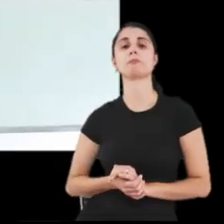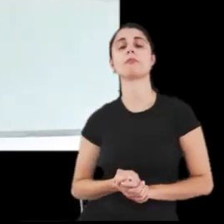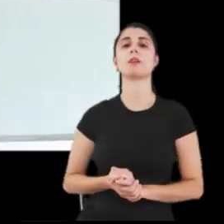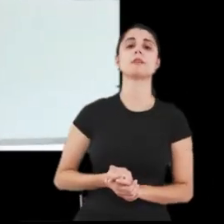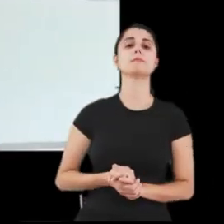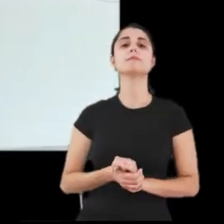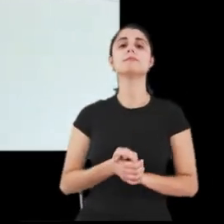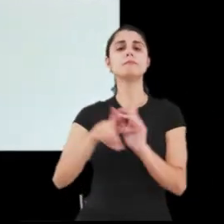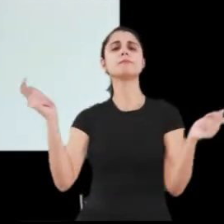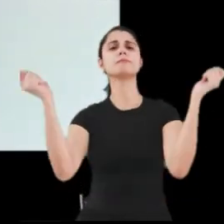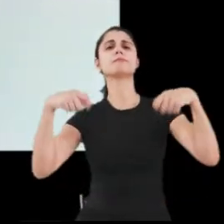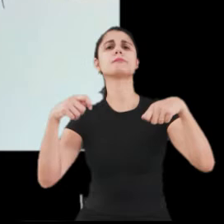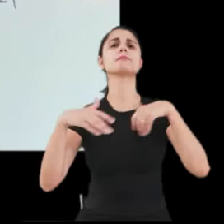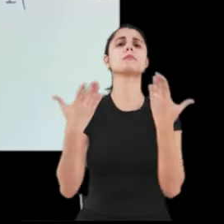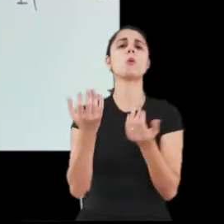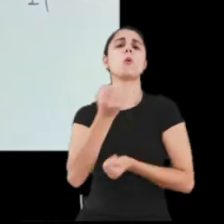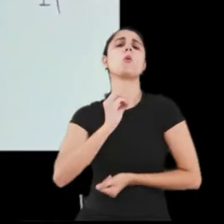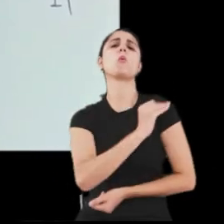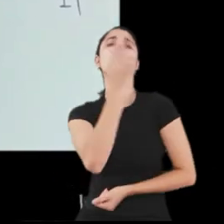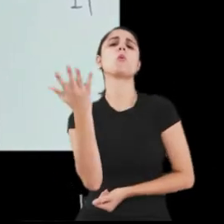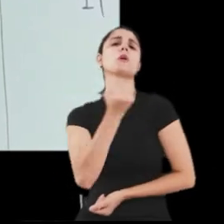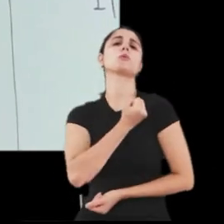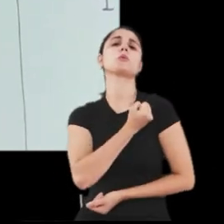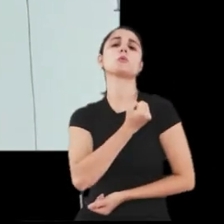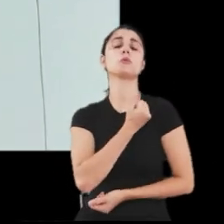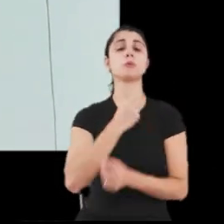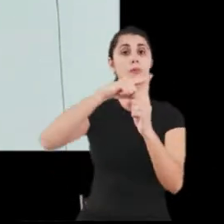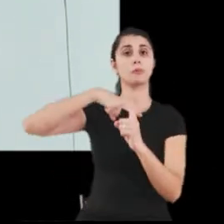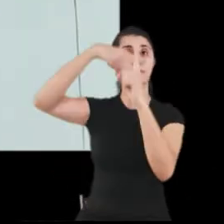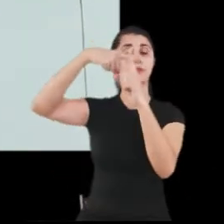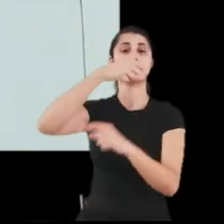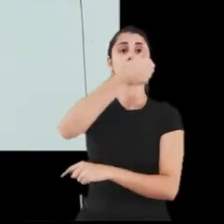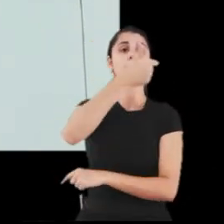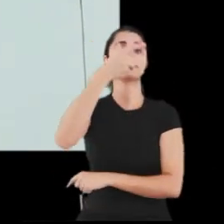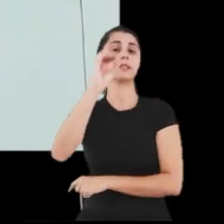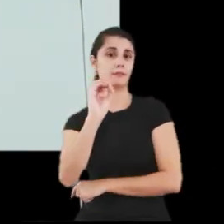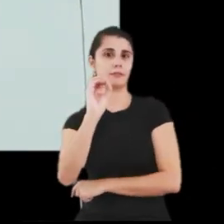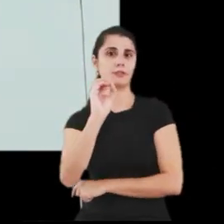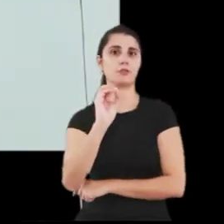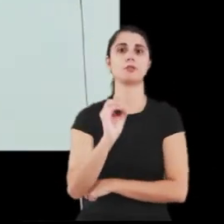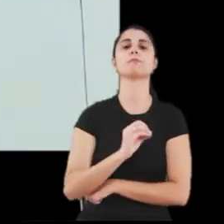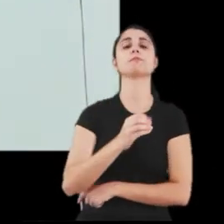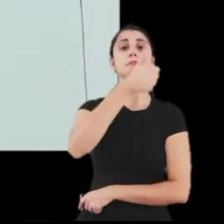módulo. Determine um número de divisores positivos de 120. 120